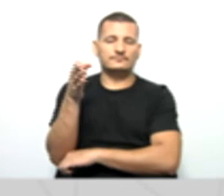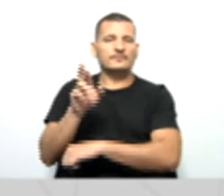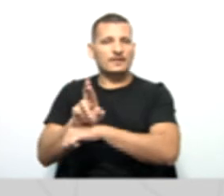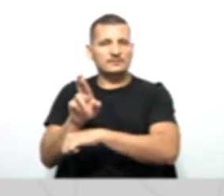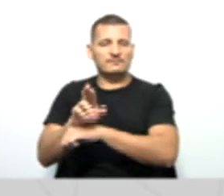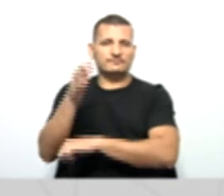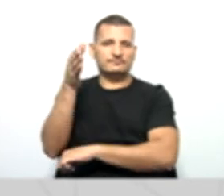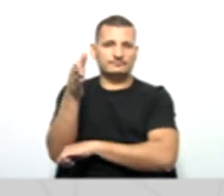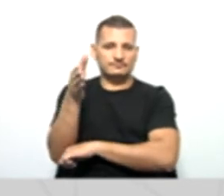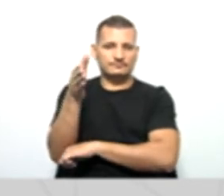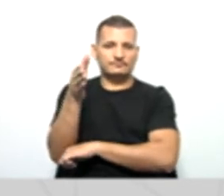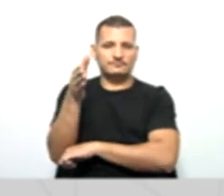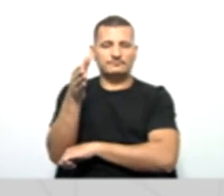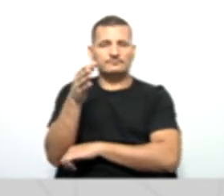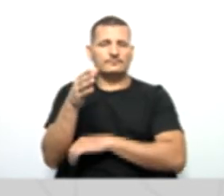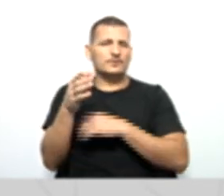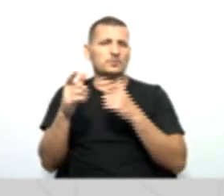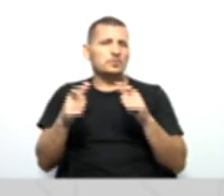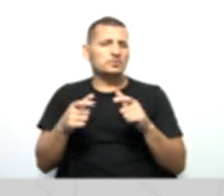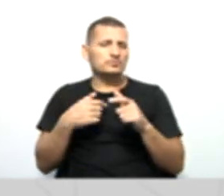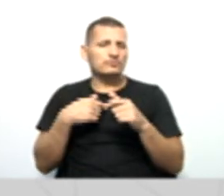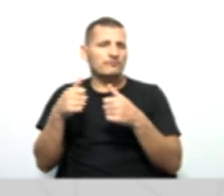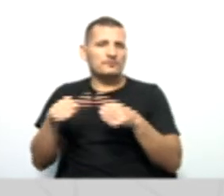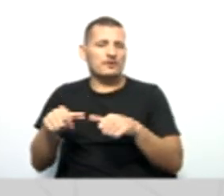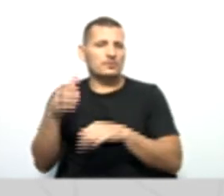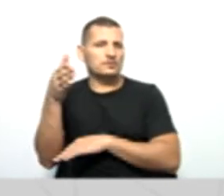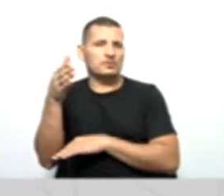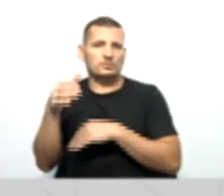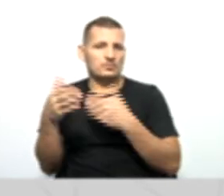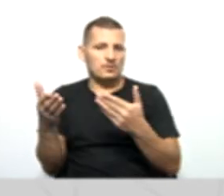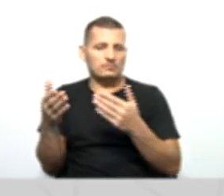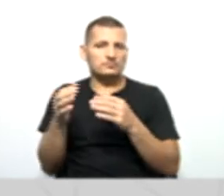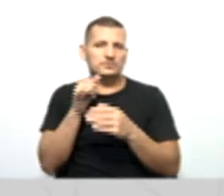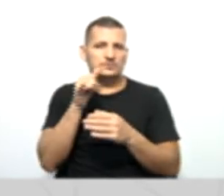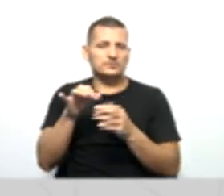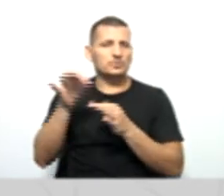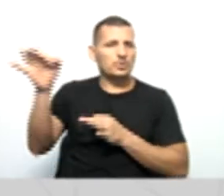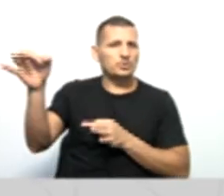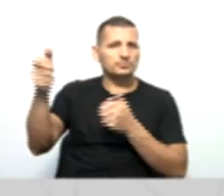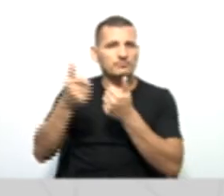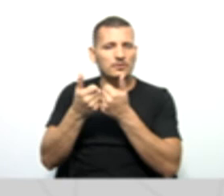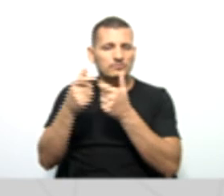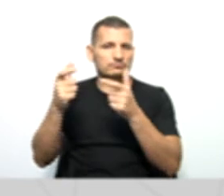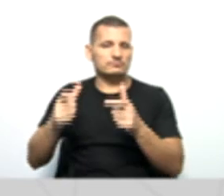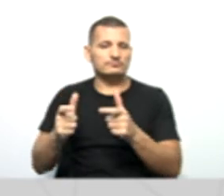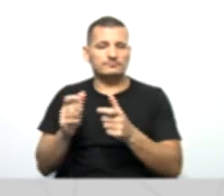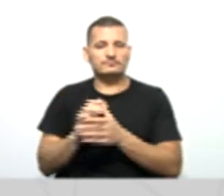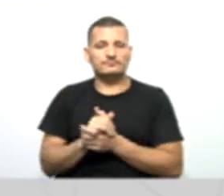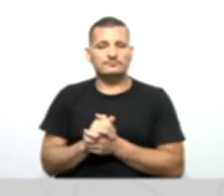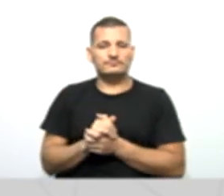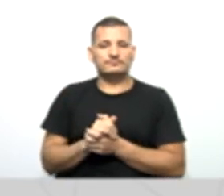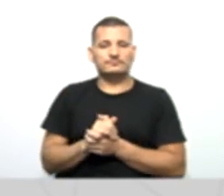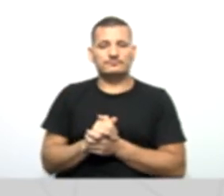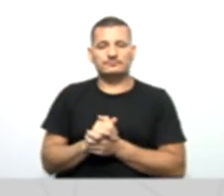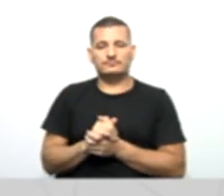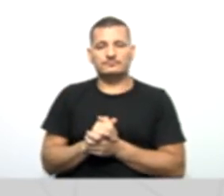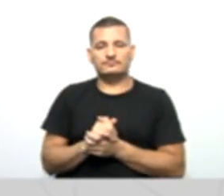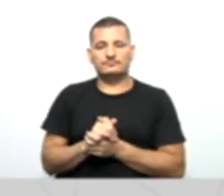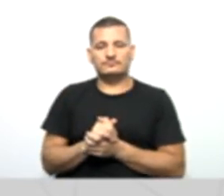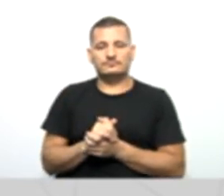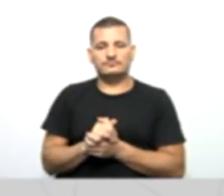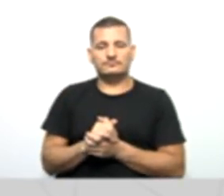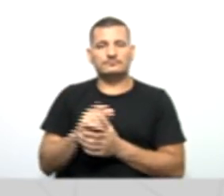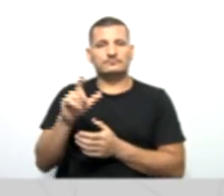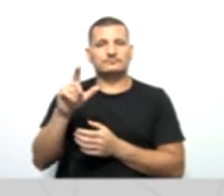Se eu vou ficar perto de onde eu pretendo visitar, se eu vou ficar mais distante, mais isolado. Eu vou escolher, depois que eu escolho